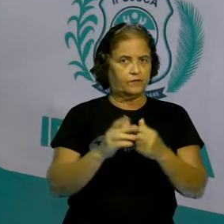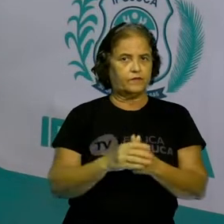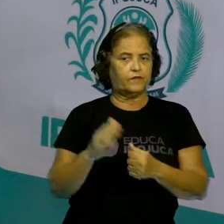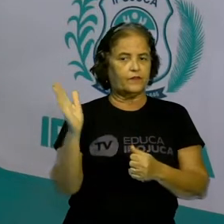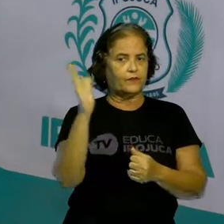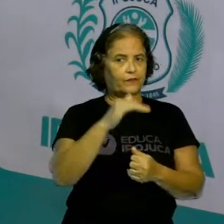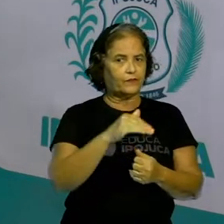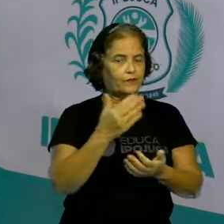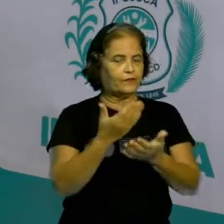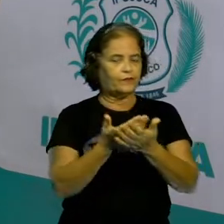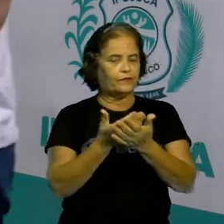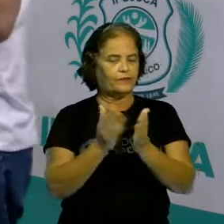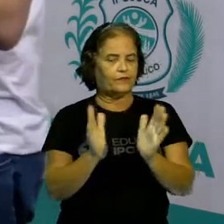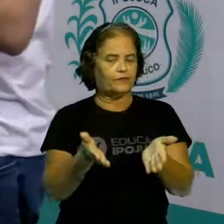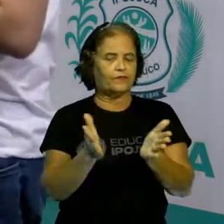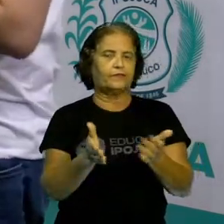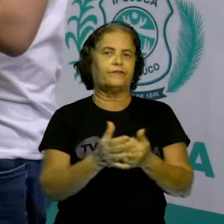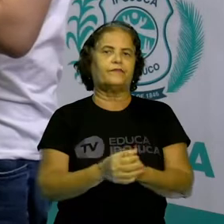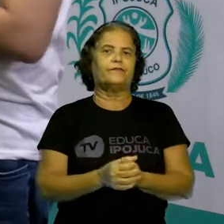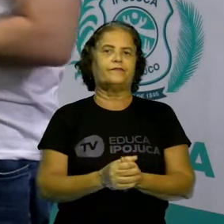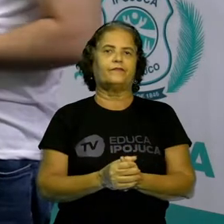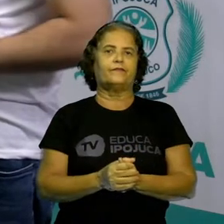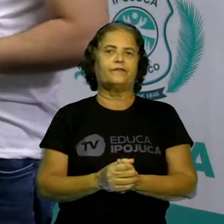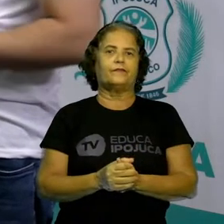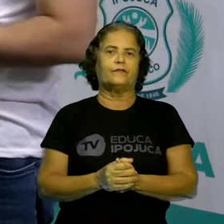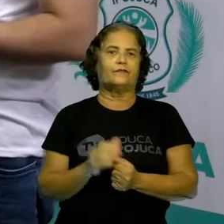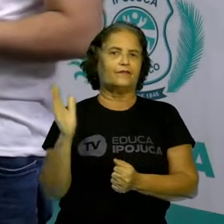de hoje? Vamos lá.